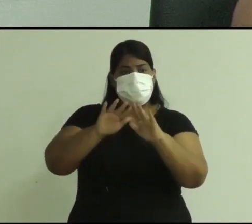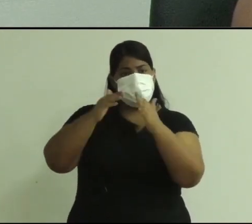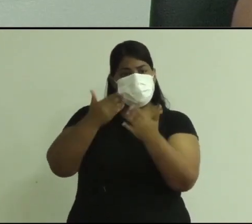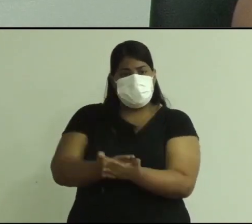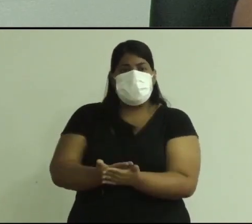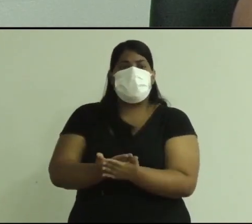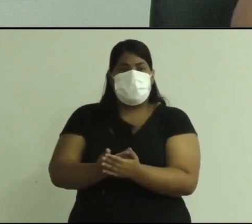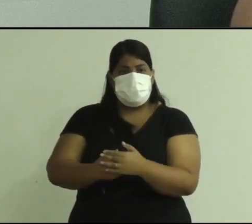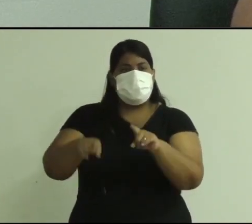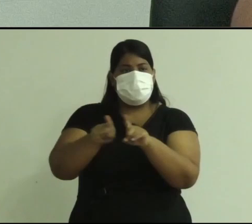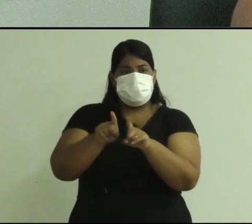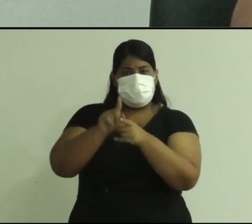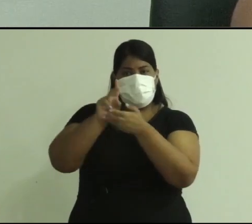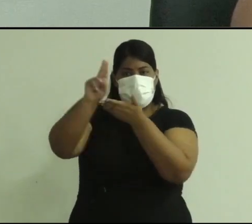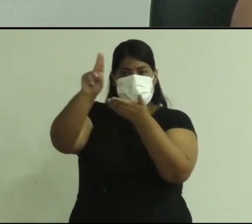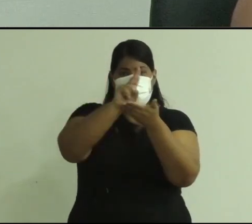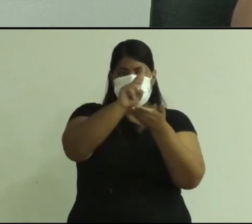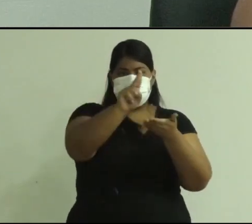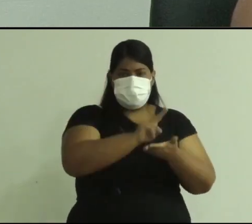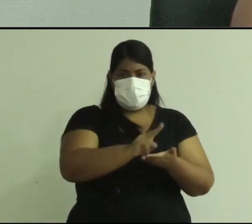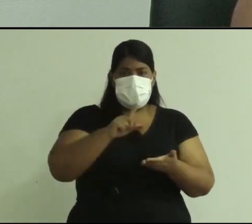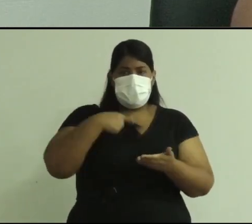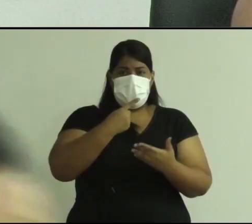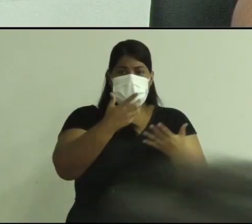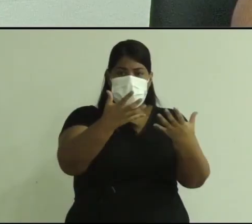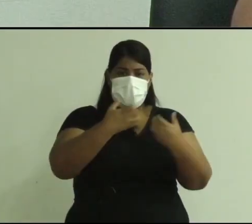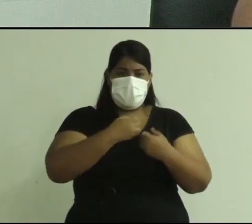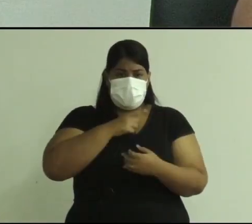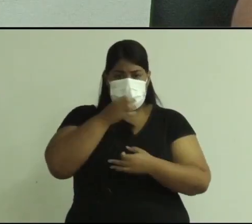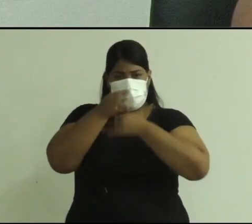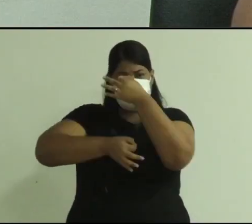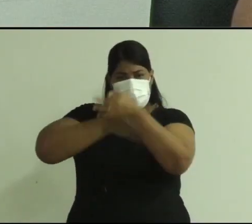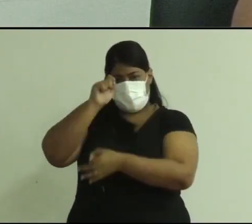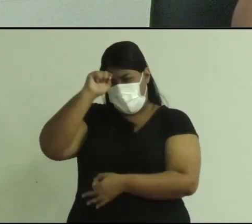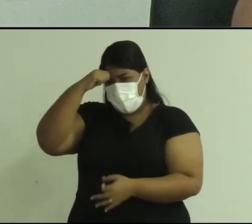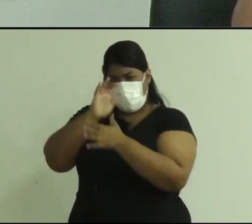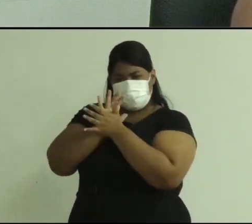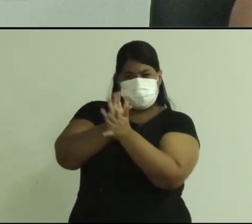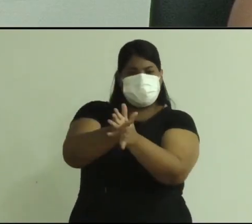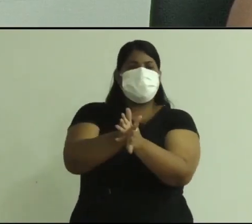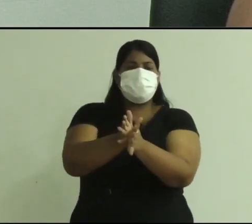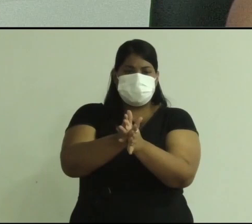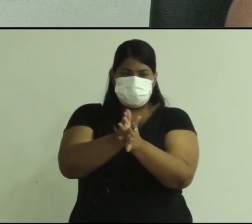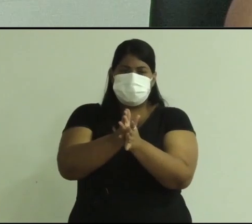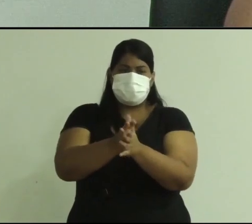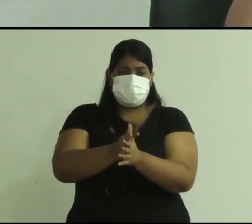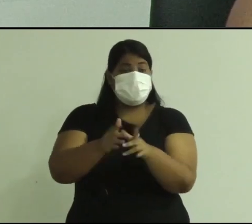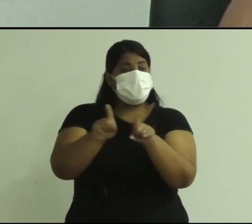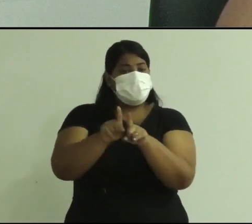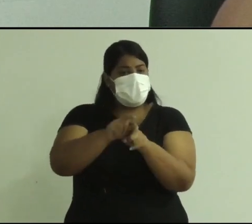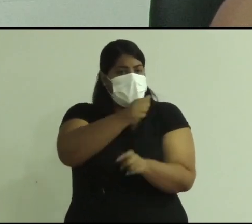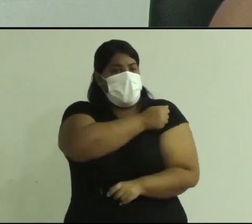escolas, como também nas universidades, recebemos comentários racistas e preconceituosos, tanto